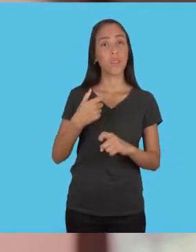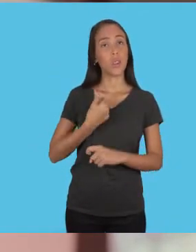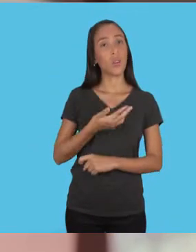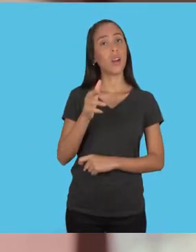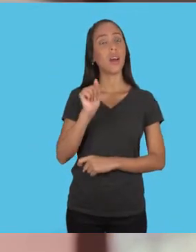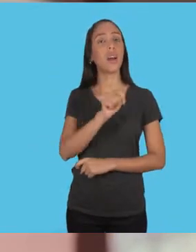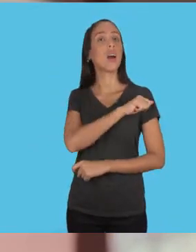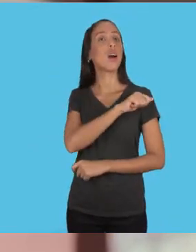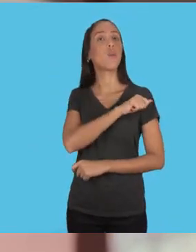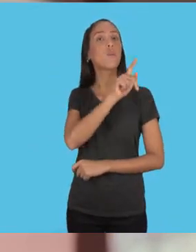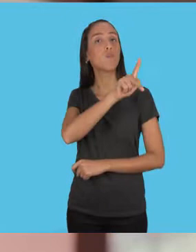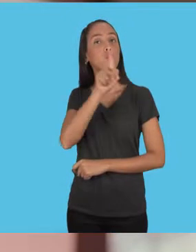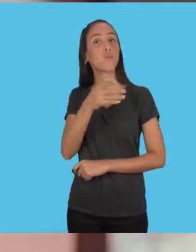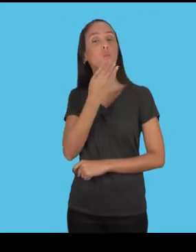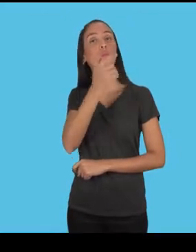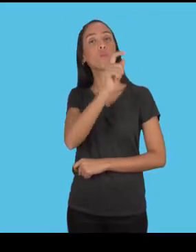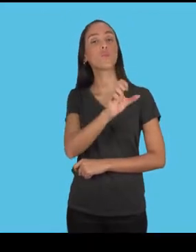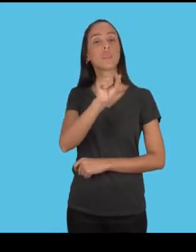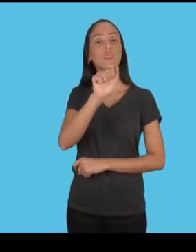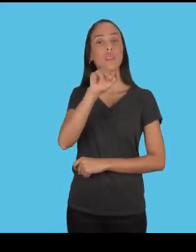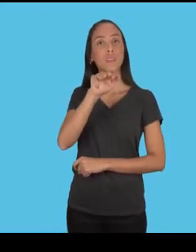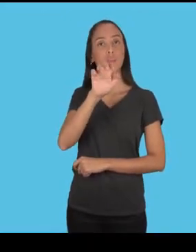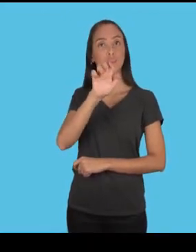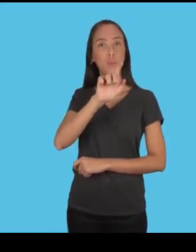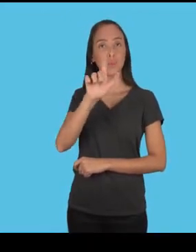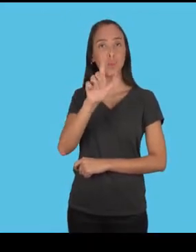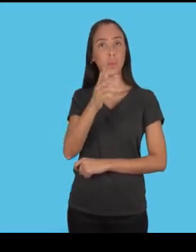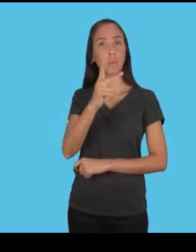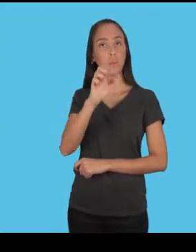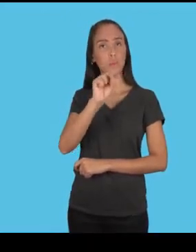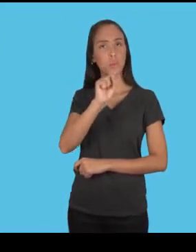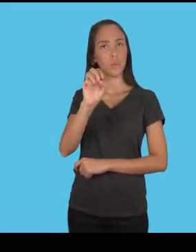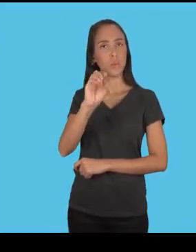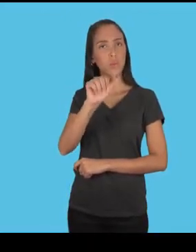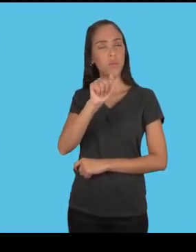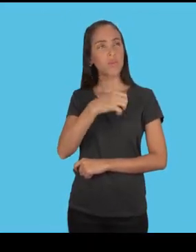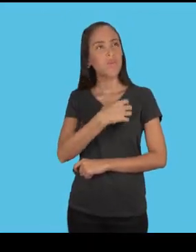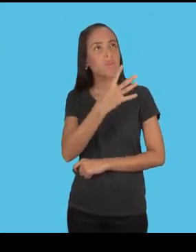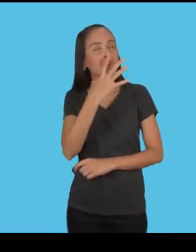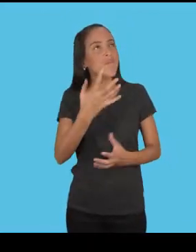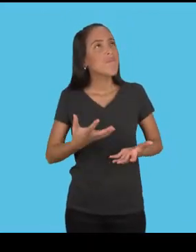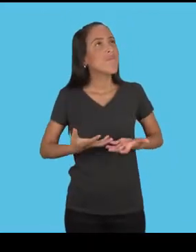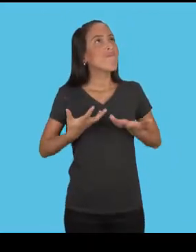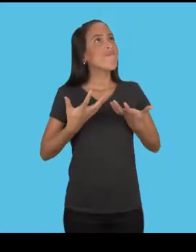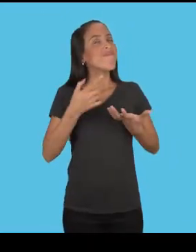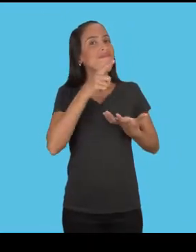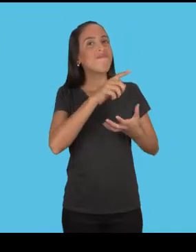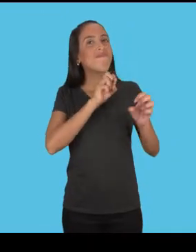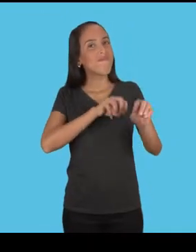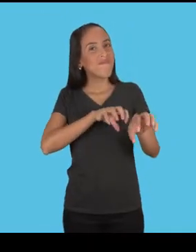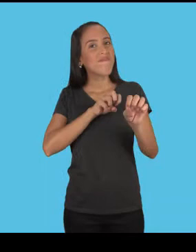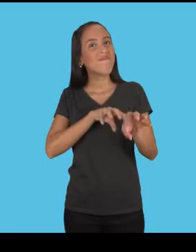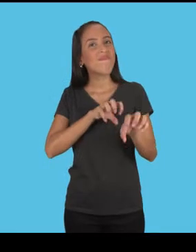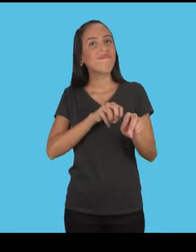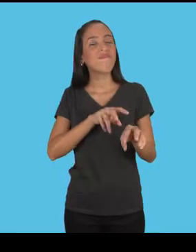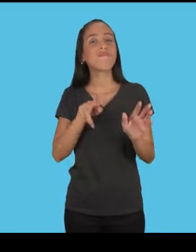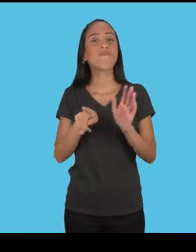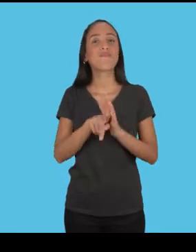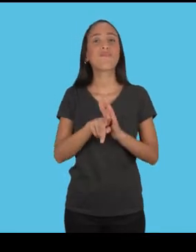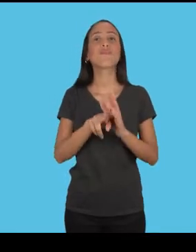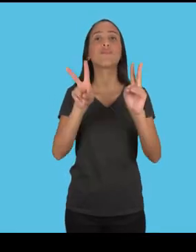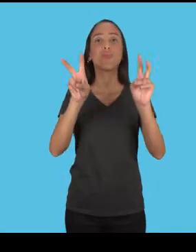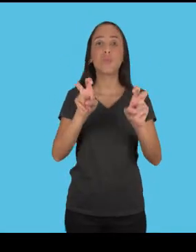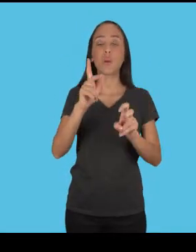Aluno do professor Samuel Pessoa, entusiasmado pelo ensino dele, ensino de